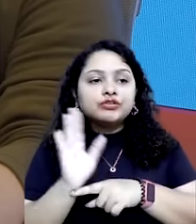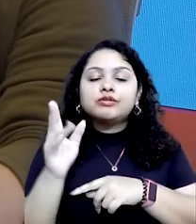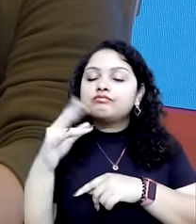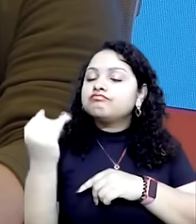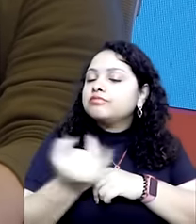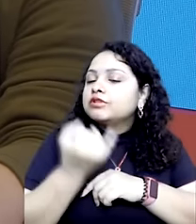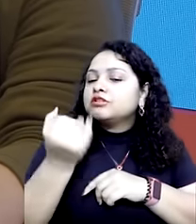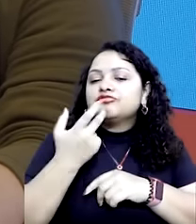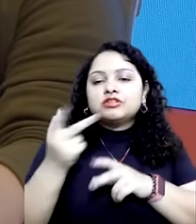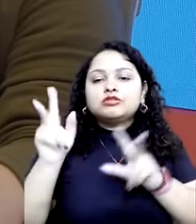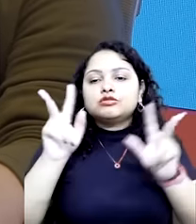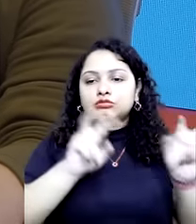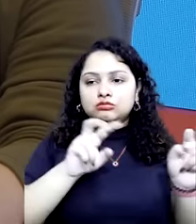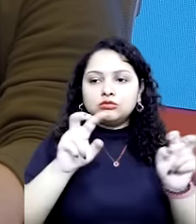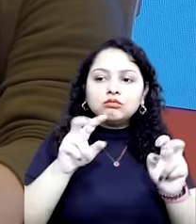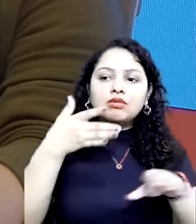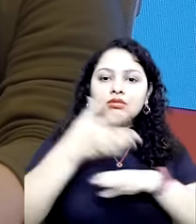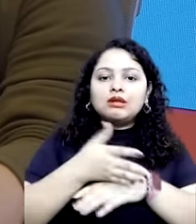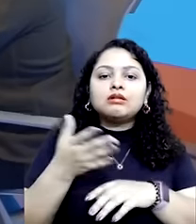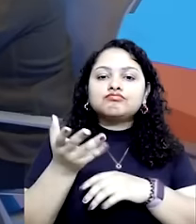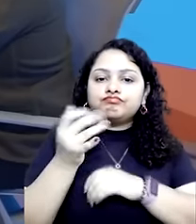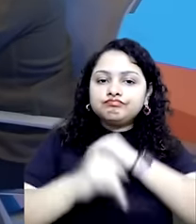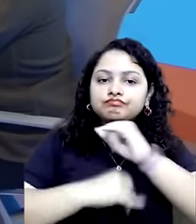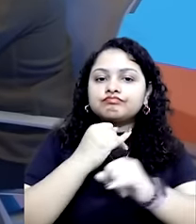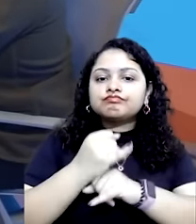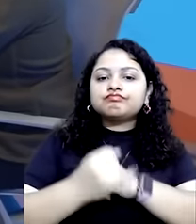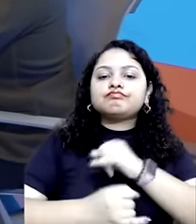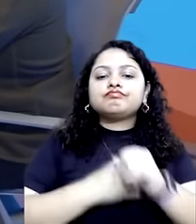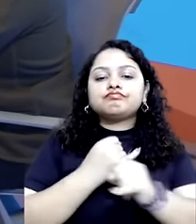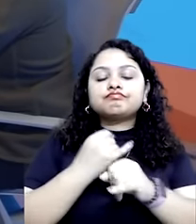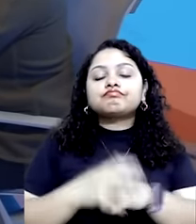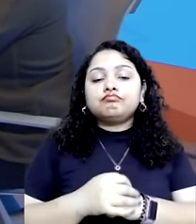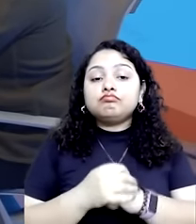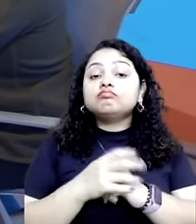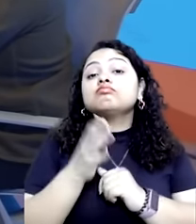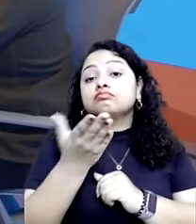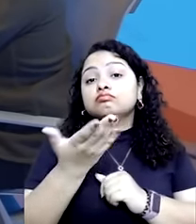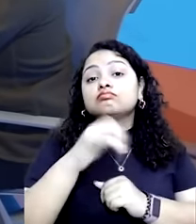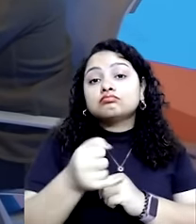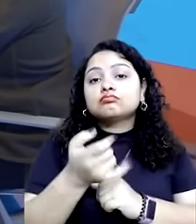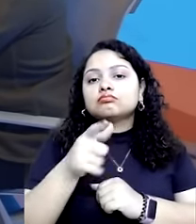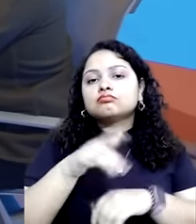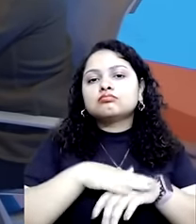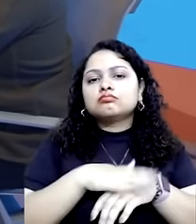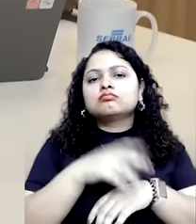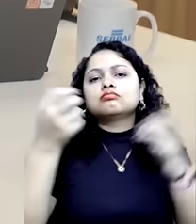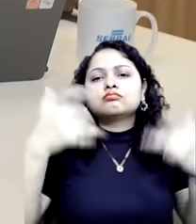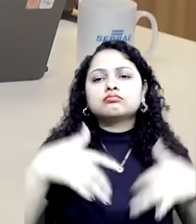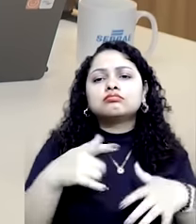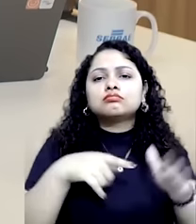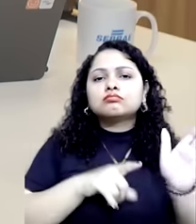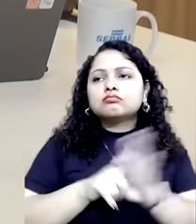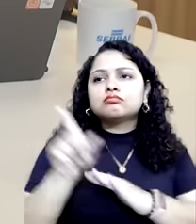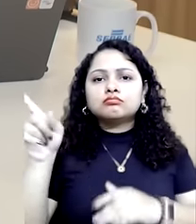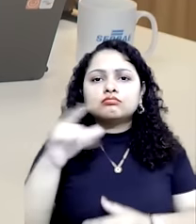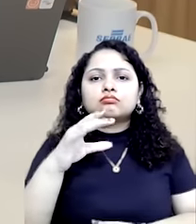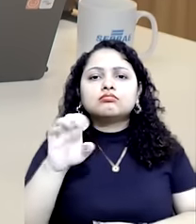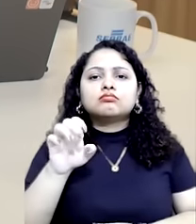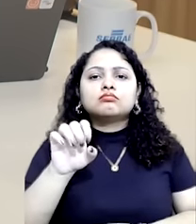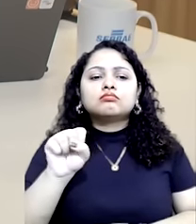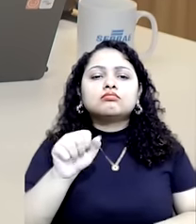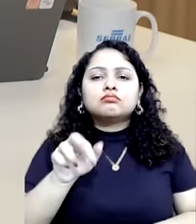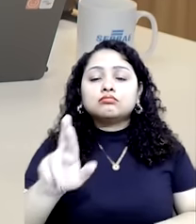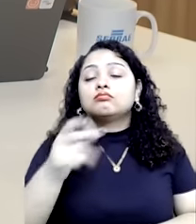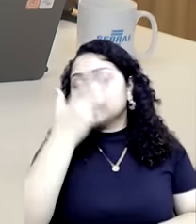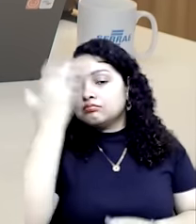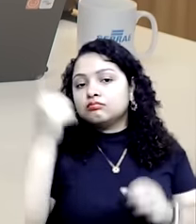quando a gente fala aí de estar presente na internet perfeito e pegando um gancho disso que você trouxe Kate eu fazer uma pergunta pro César que é pro